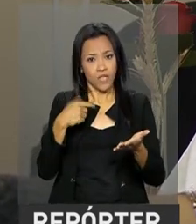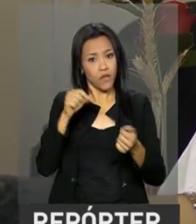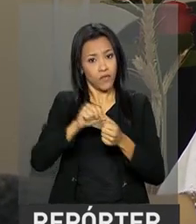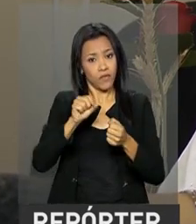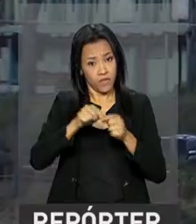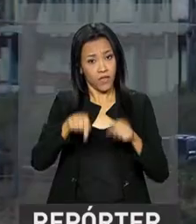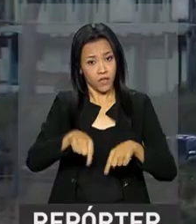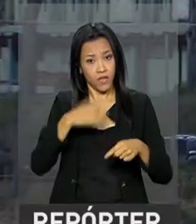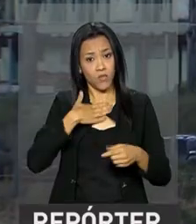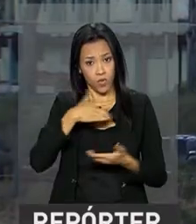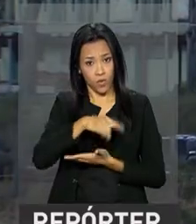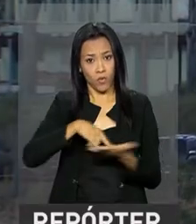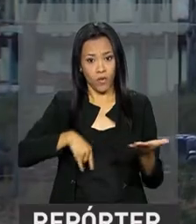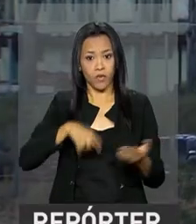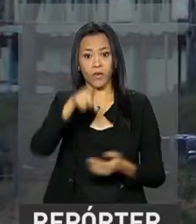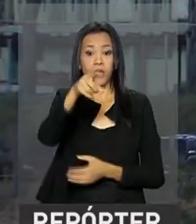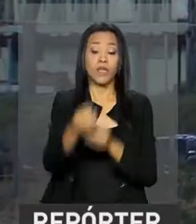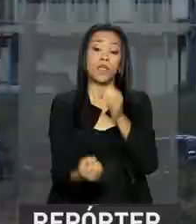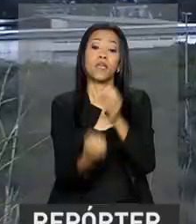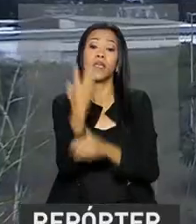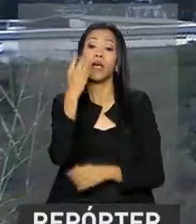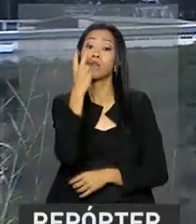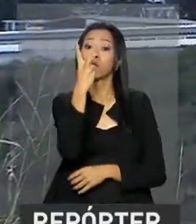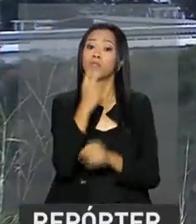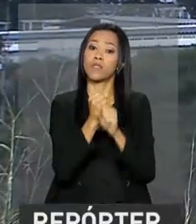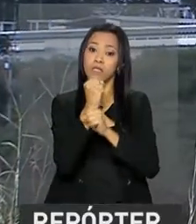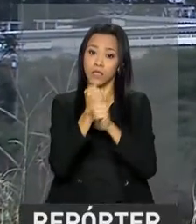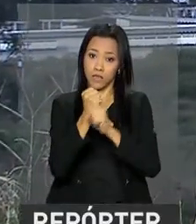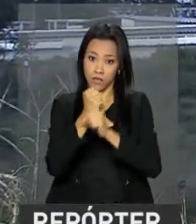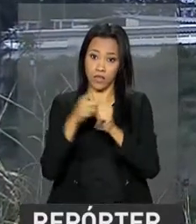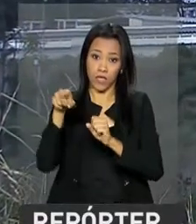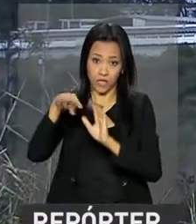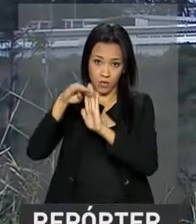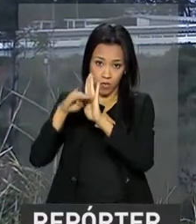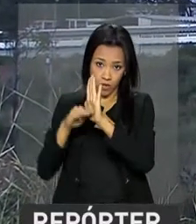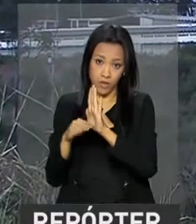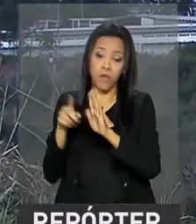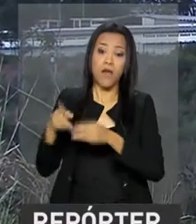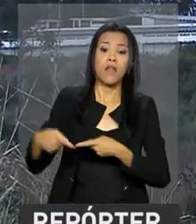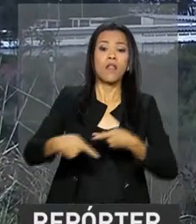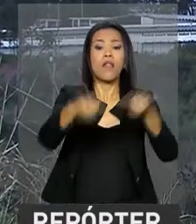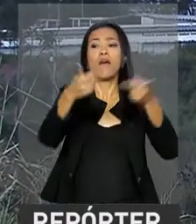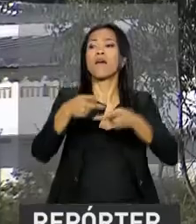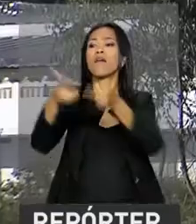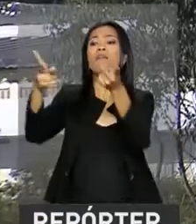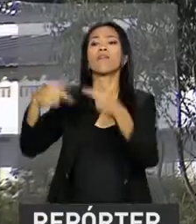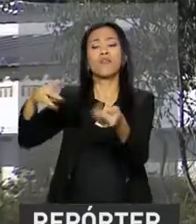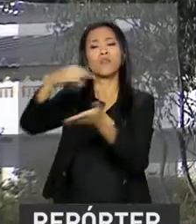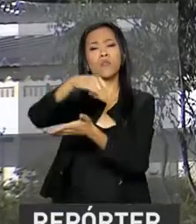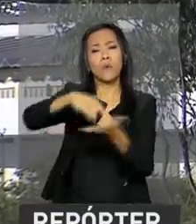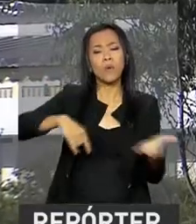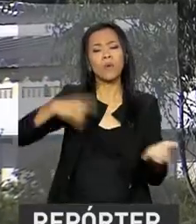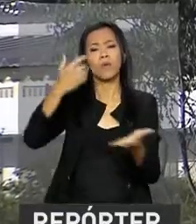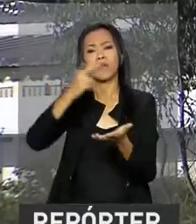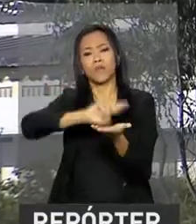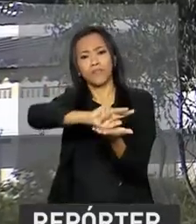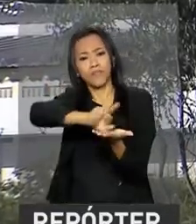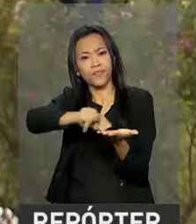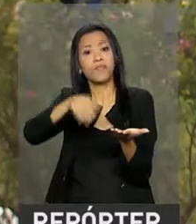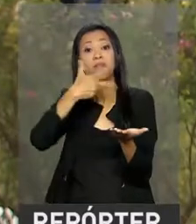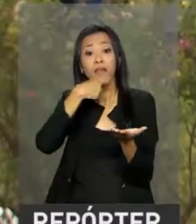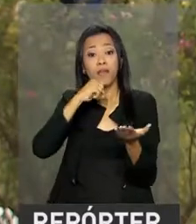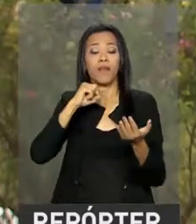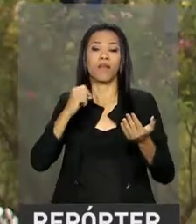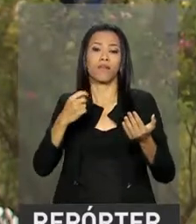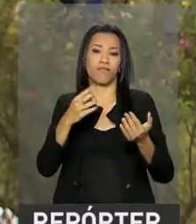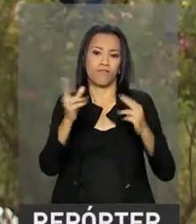foi muito bom. Criado há 2 anos, o Identidade Cidadã leva documentação civil básica aos internos das unidades prisionais do país. É